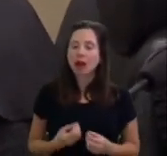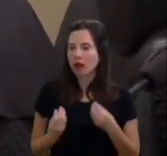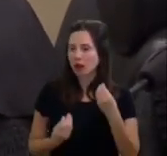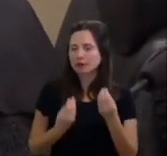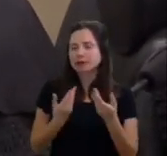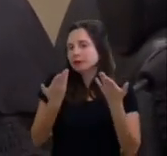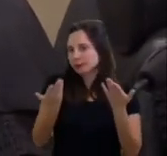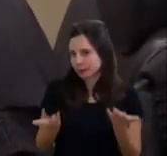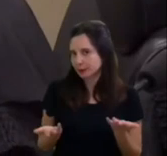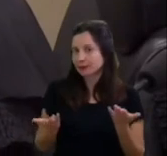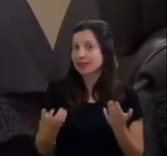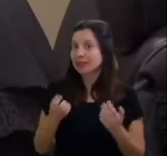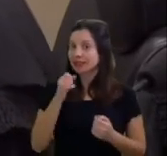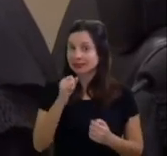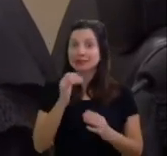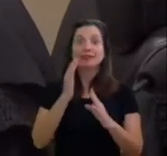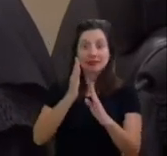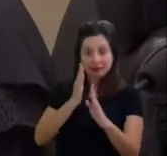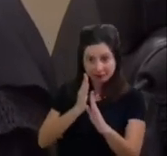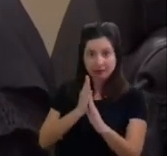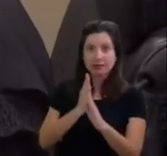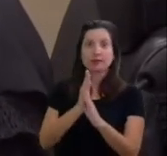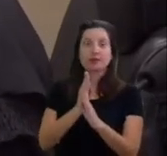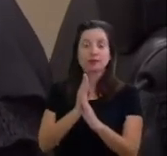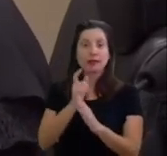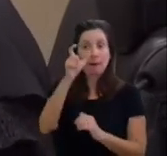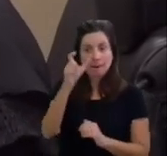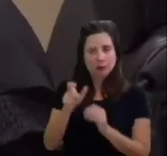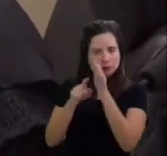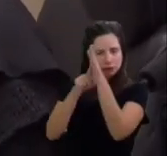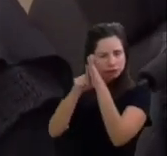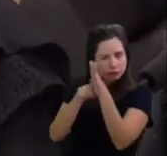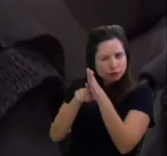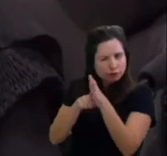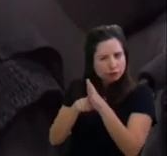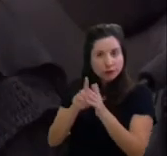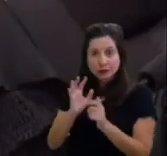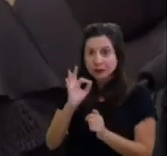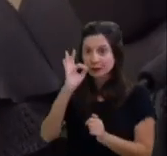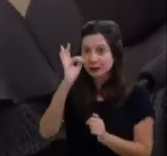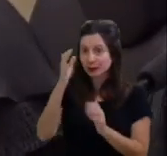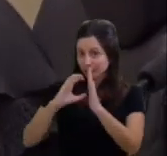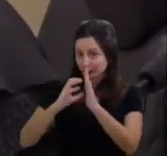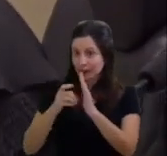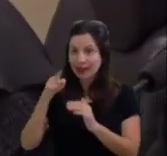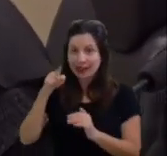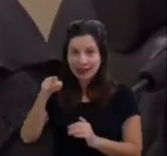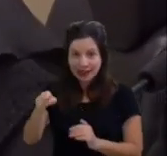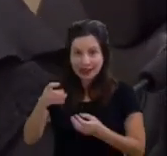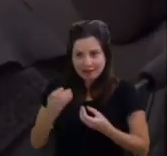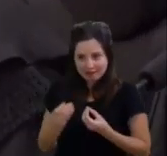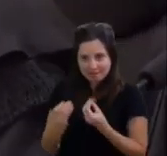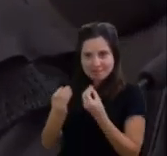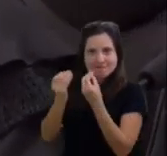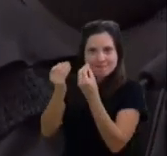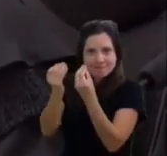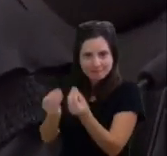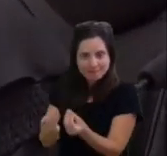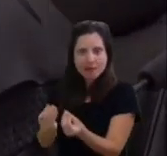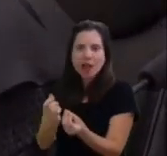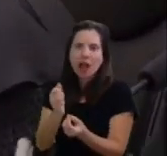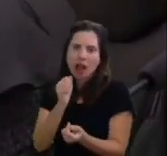Enfim, quando identificado, no entanto, que o investigado, futuro titular da chapa, era beneficiário, ainda que